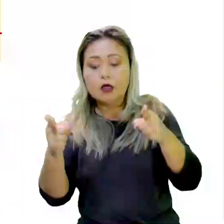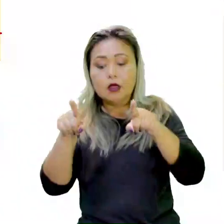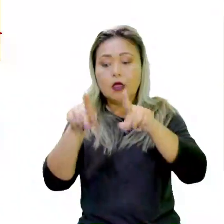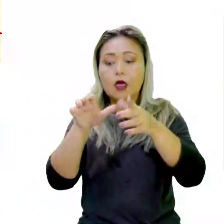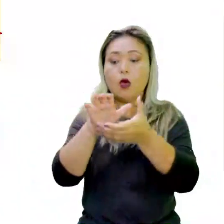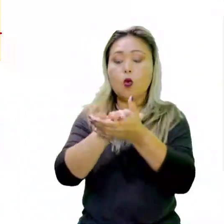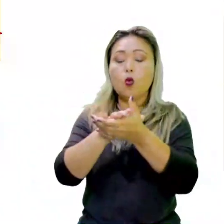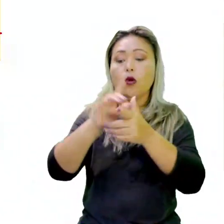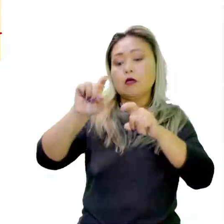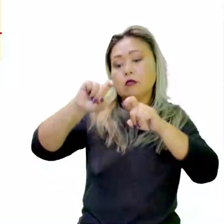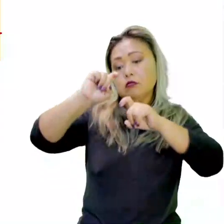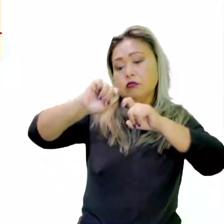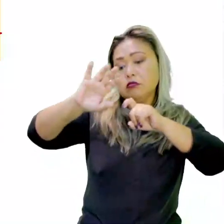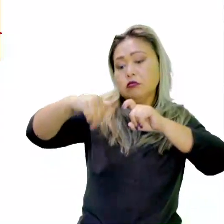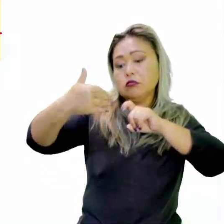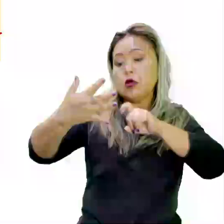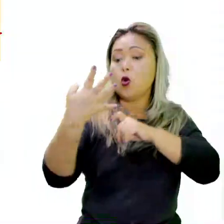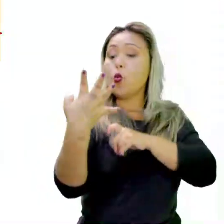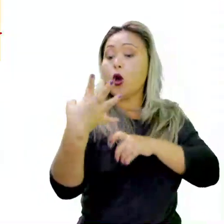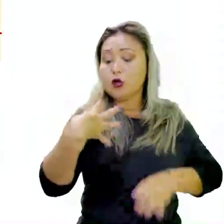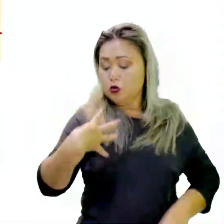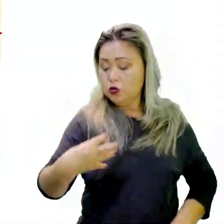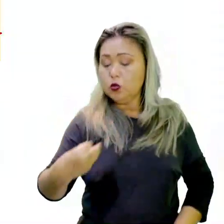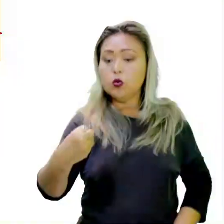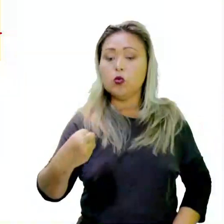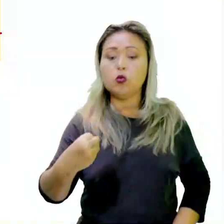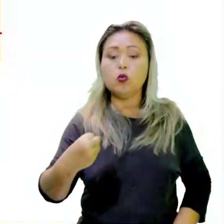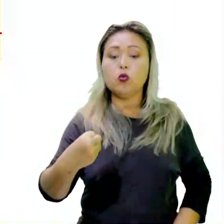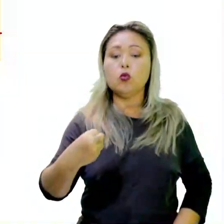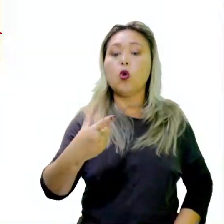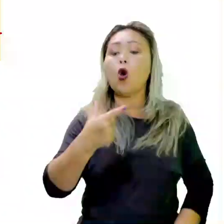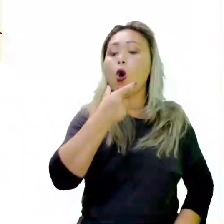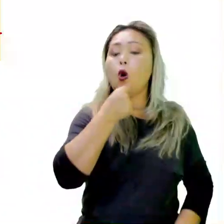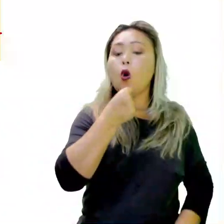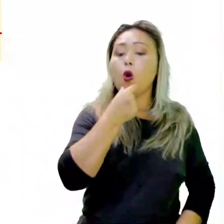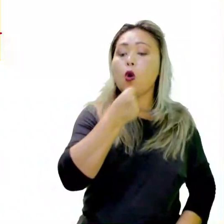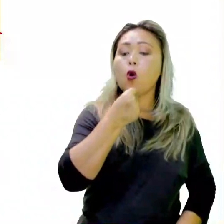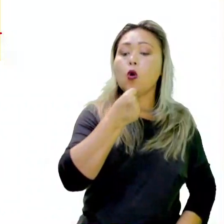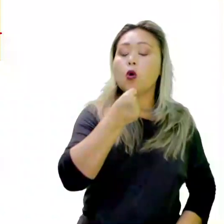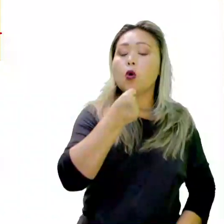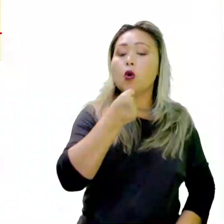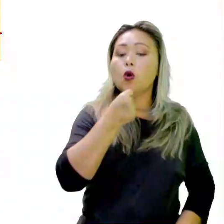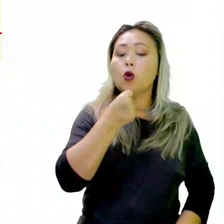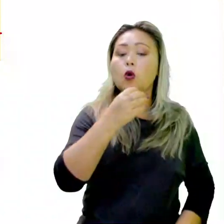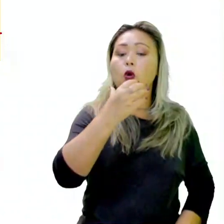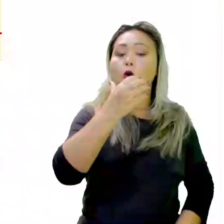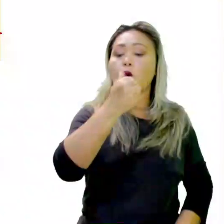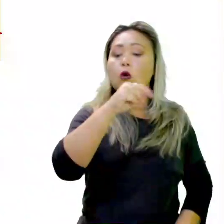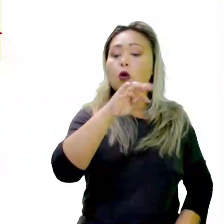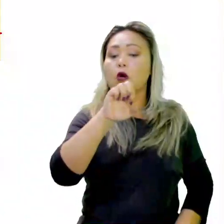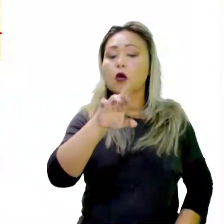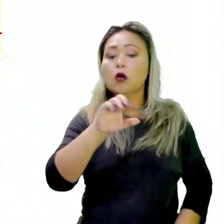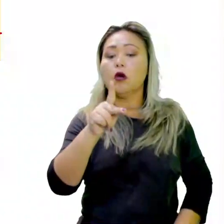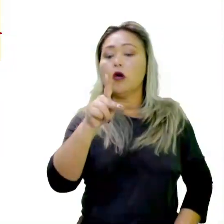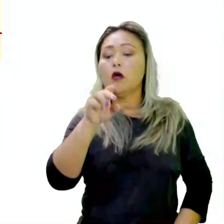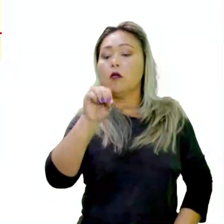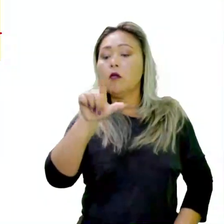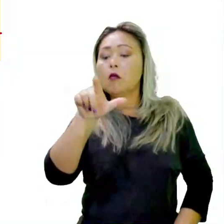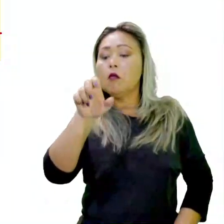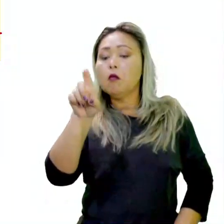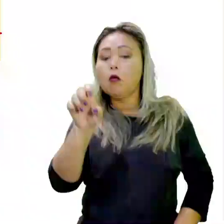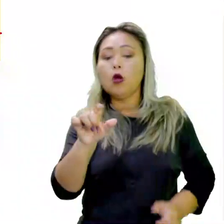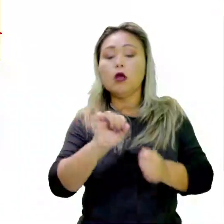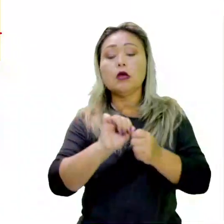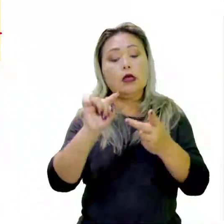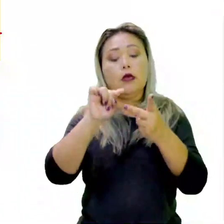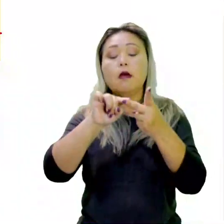casamento aí nasceram 4 filhos, né? Os homens, os meninos Castor e Pólux, e as meninas Helena